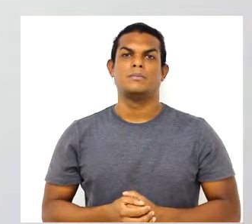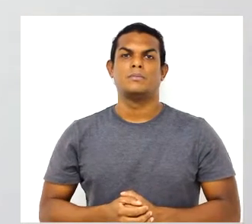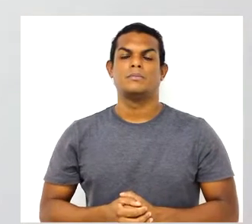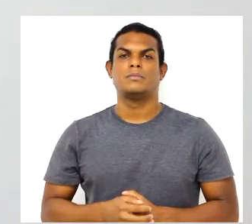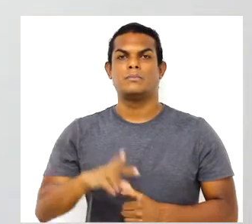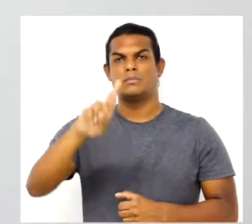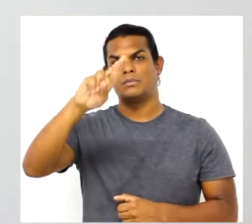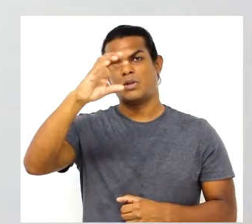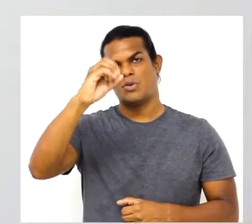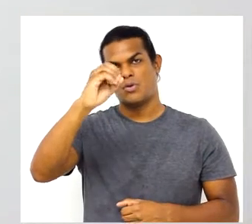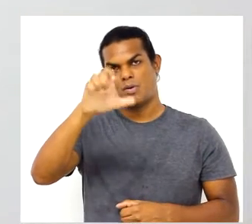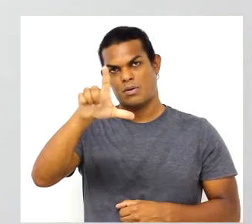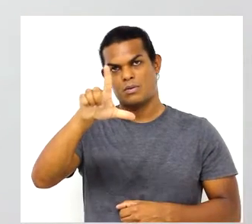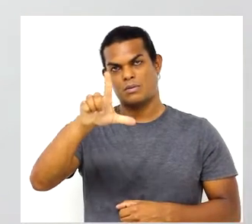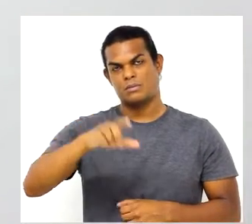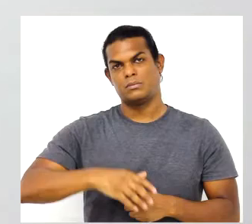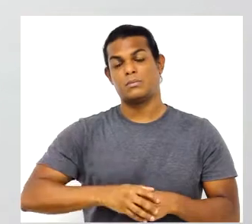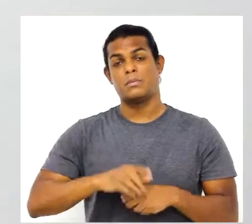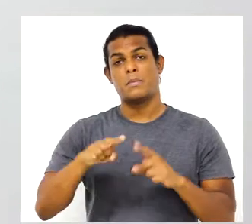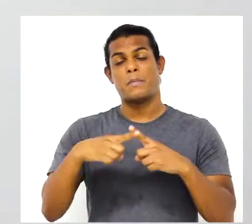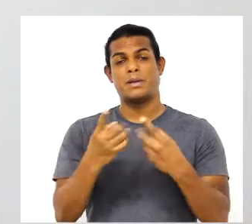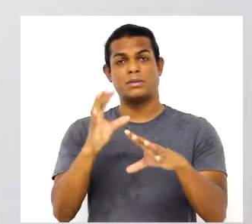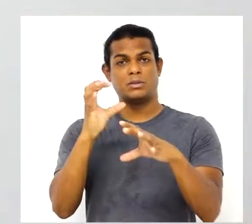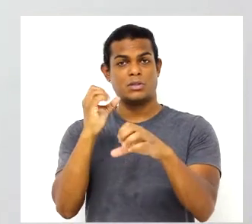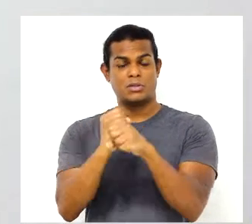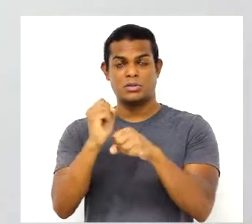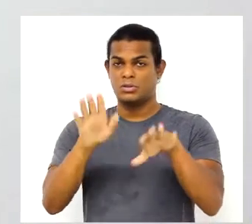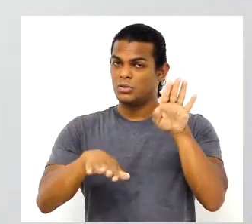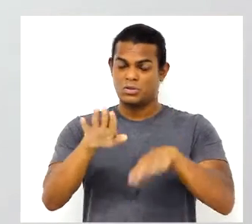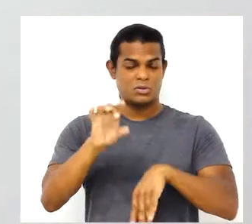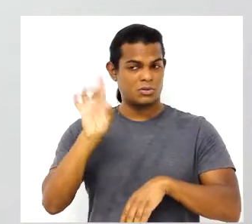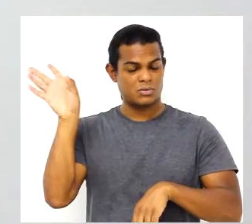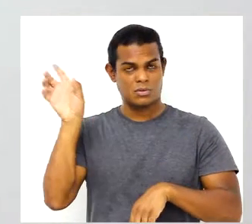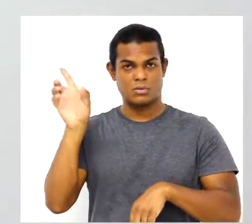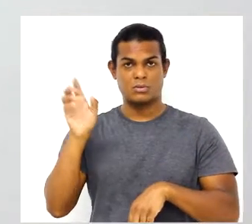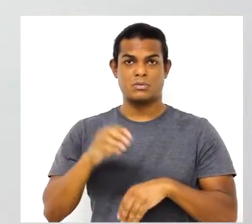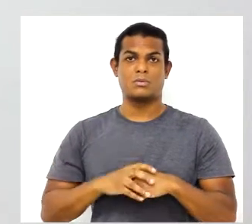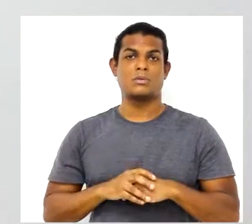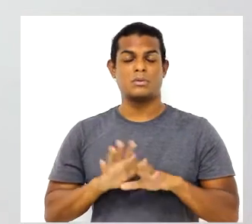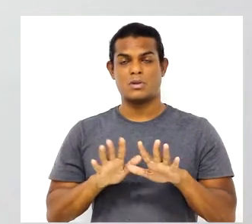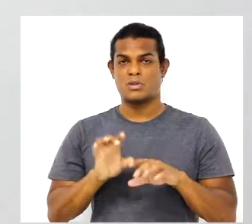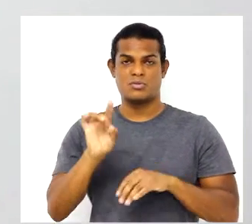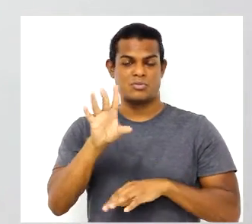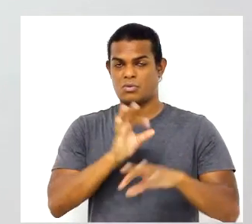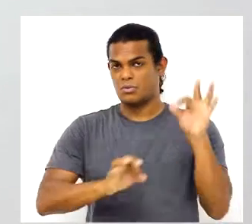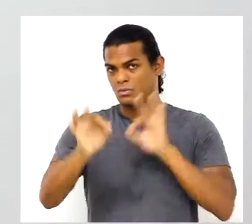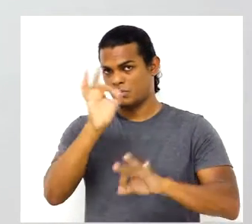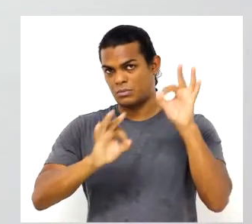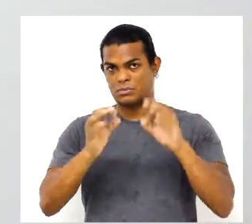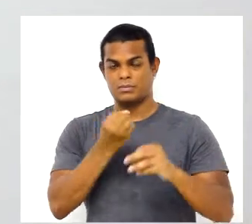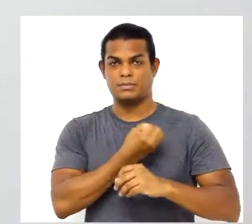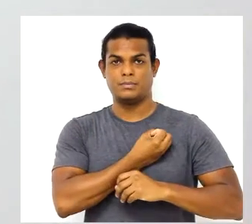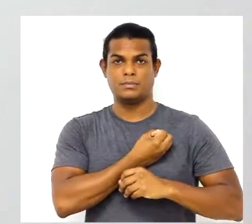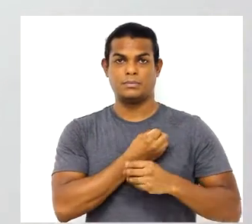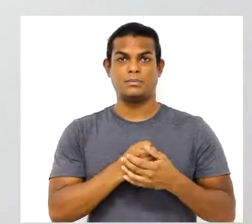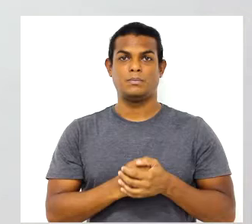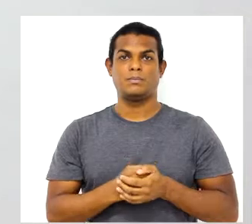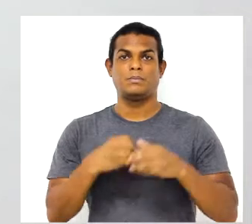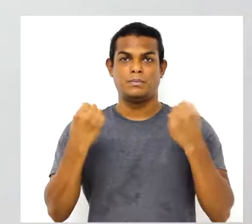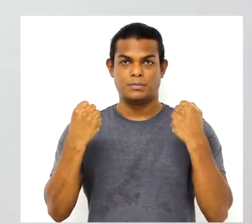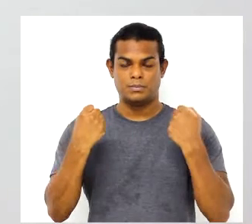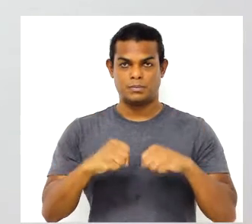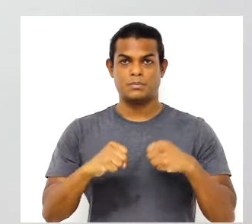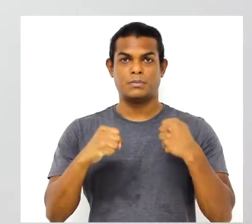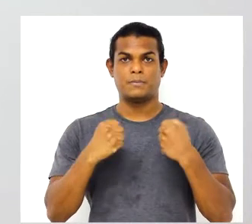rol. Mas a estatística não é só isso, não basta que coloquemos os valores em ordem. Poderemos